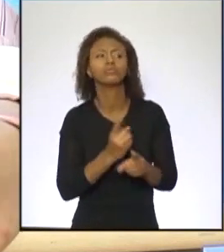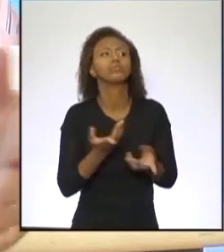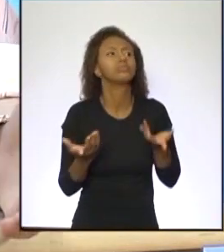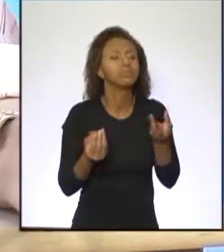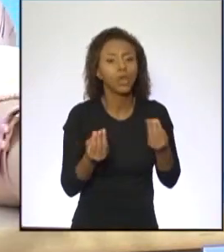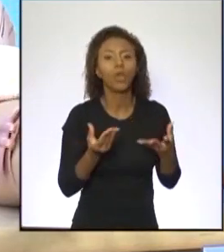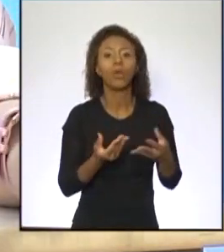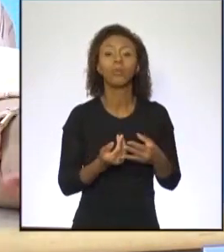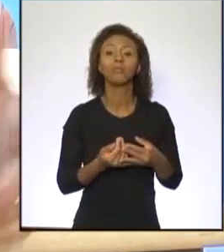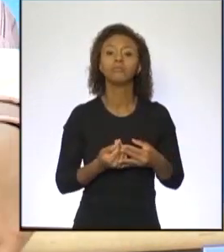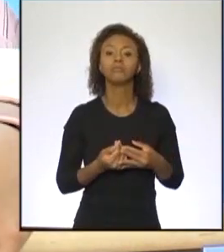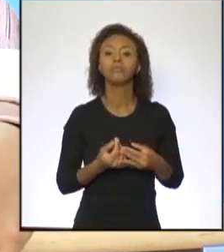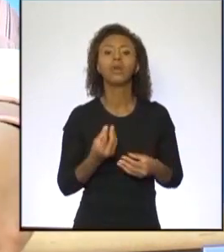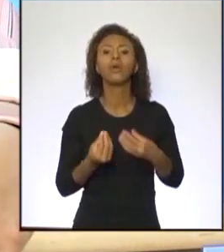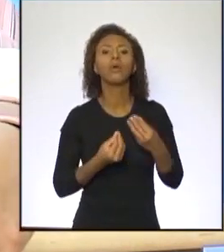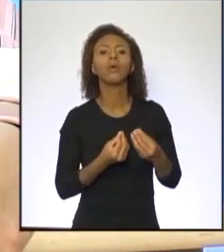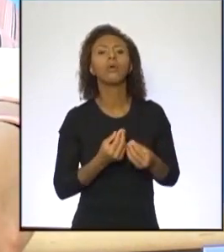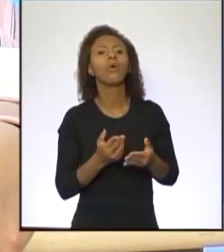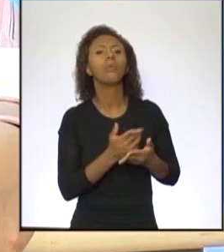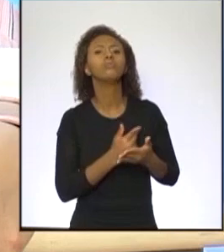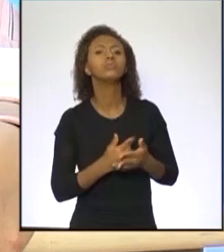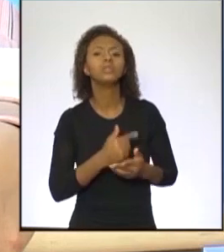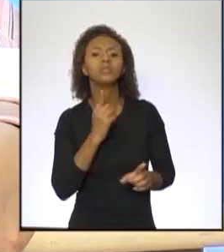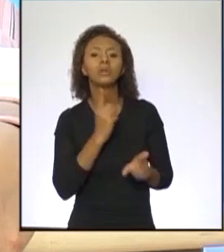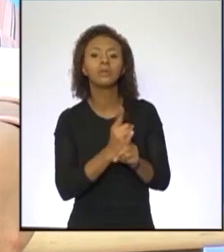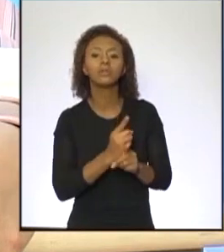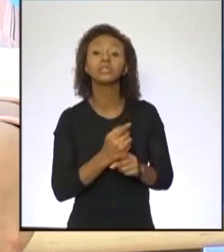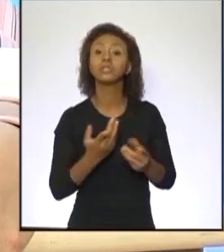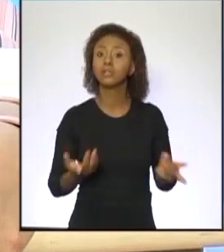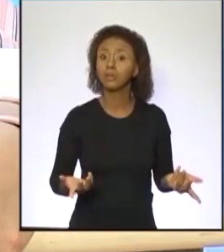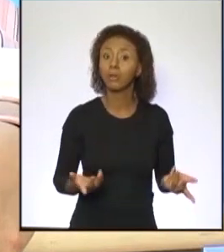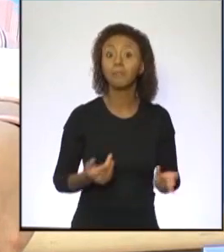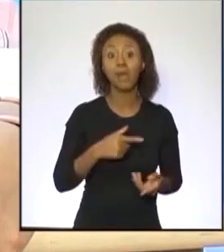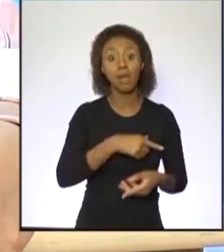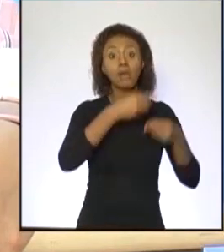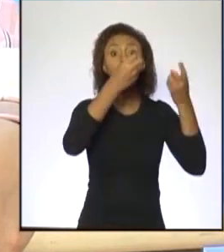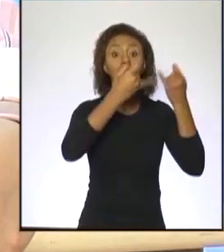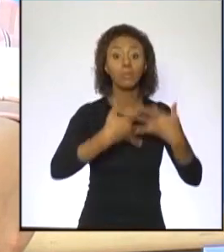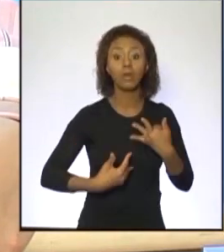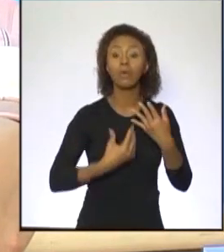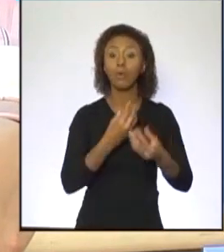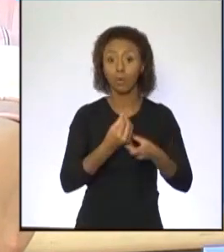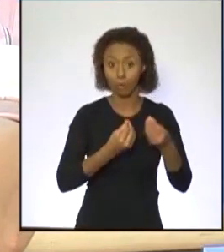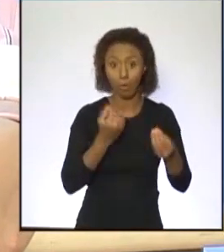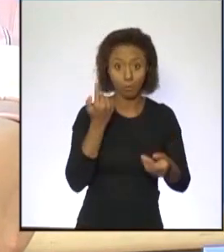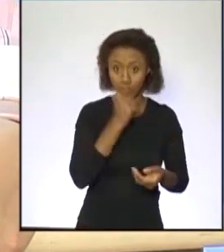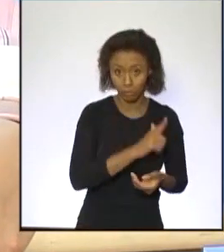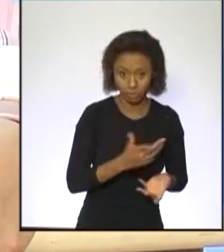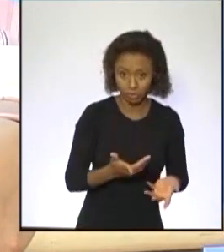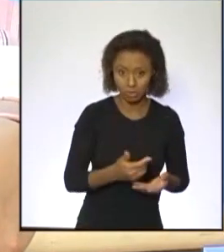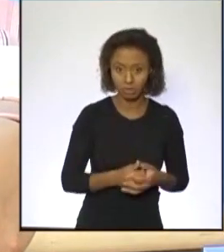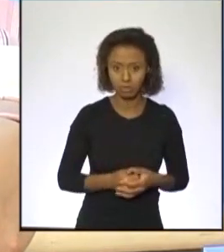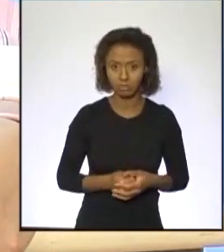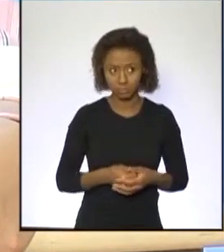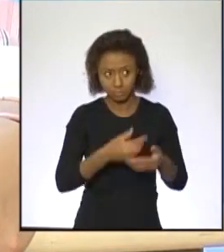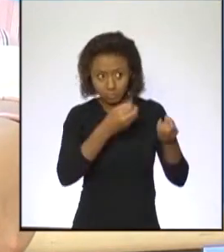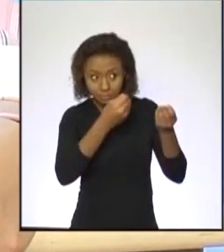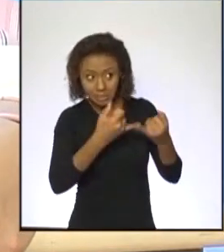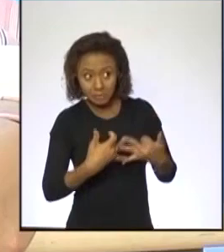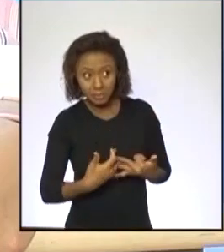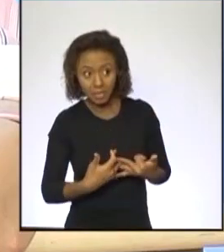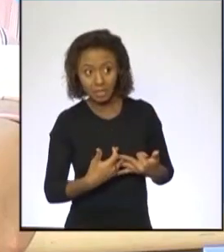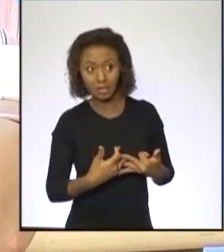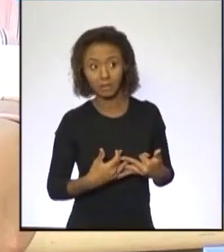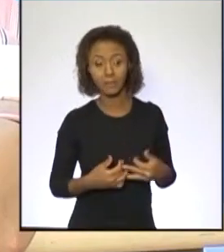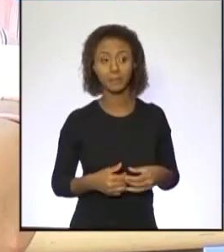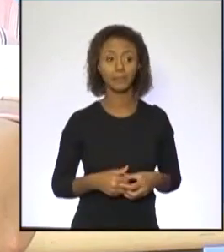e tal, e aí como é que a gente consegue uns desenhos assim? E a Kátia me explicou como é que ela conseguiu, né? Ô, Kátia, você não quer me ajudar